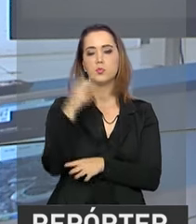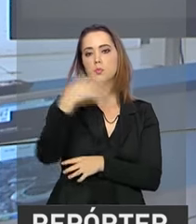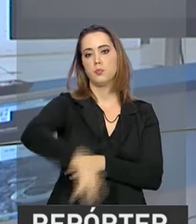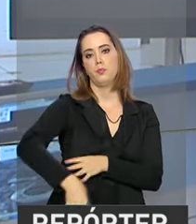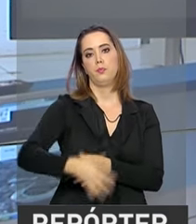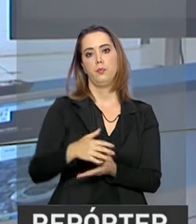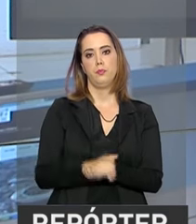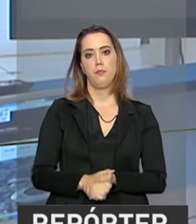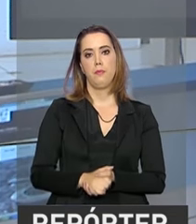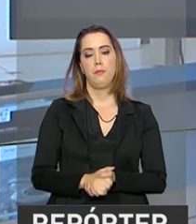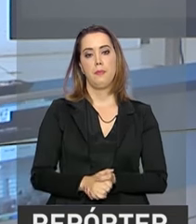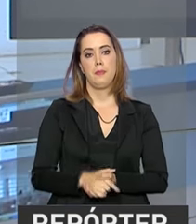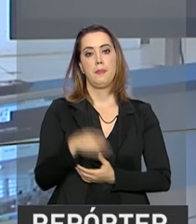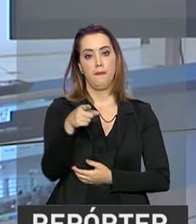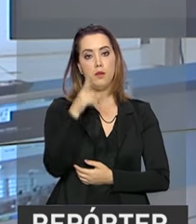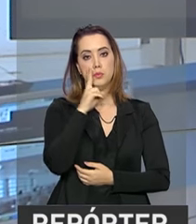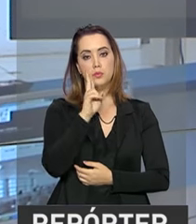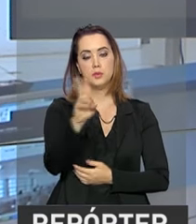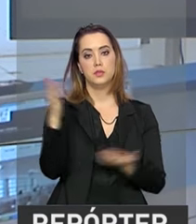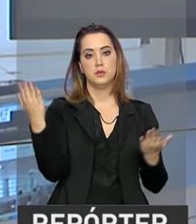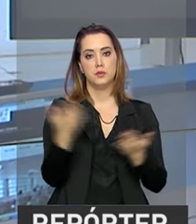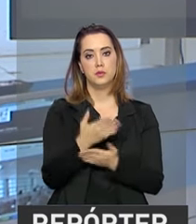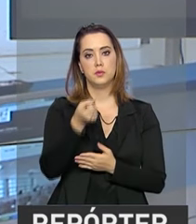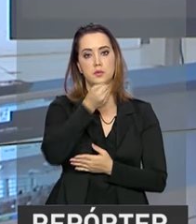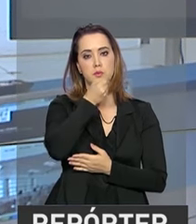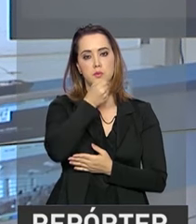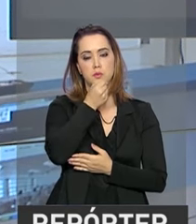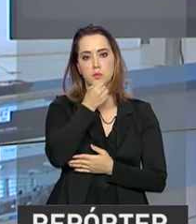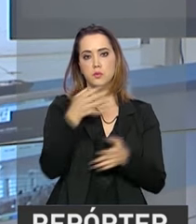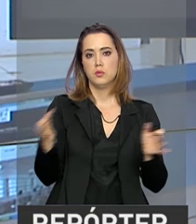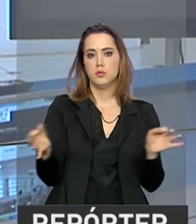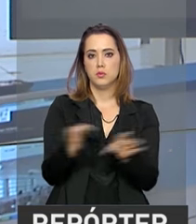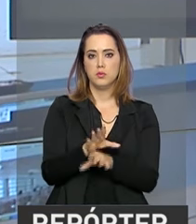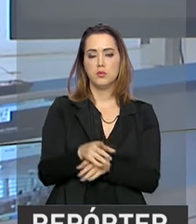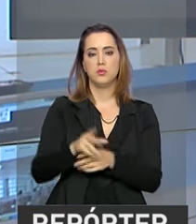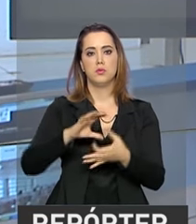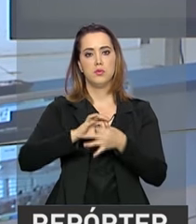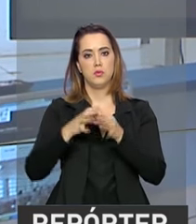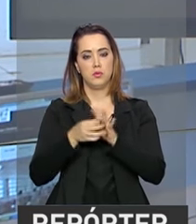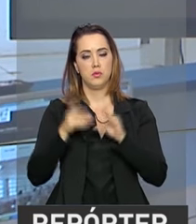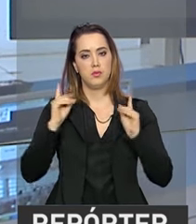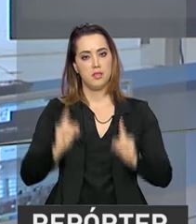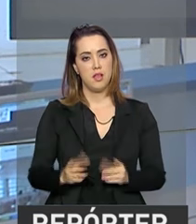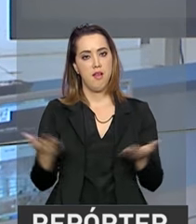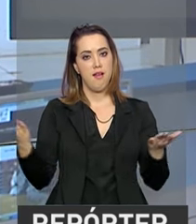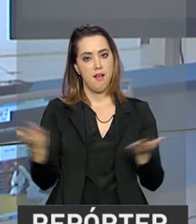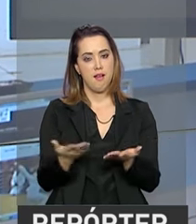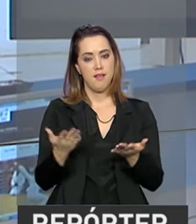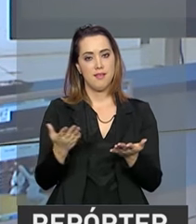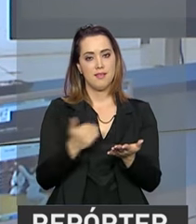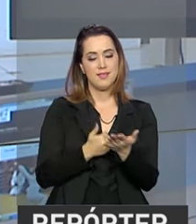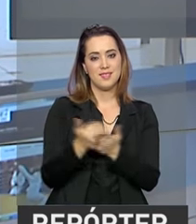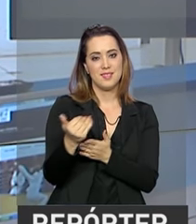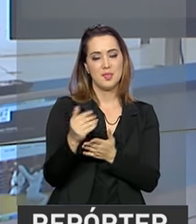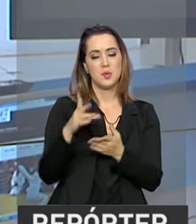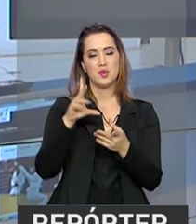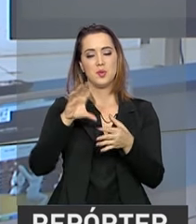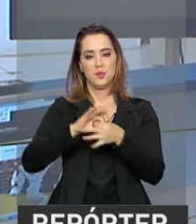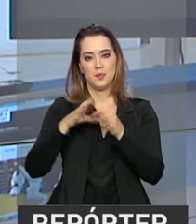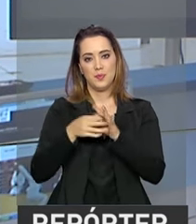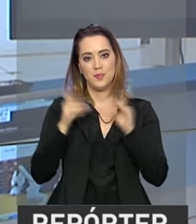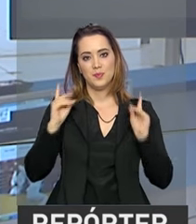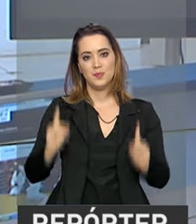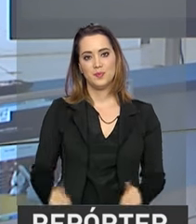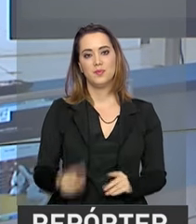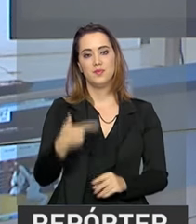solucionada E como você viu aí na reportagem terminada a olimpíada começa a contagem regressiva para as paralimpíadas Rio